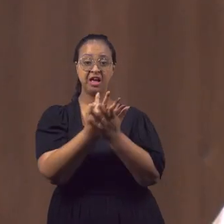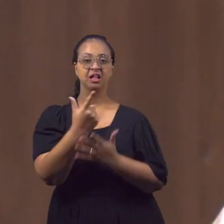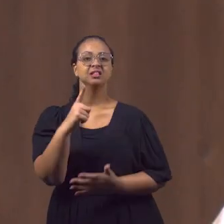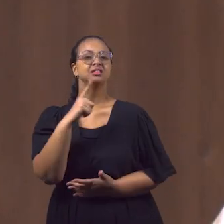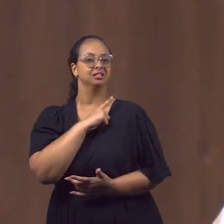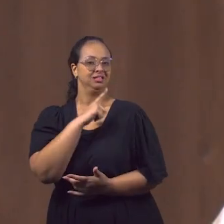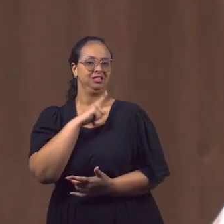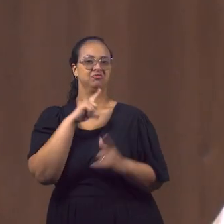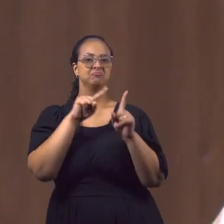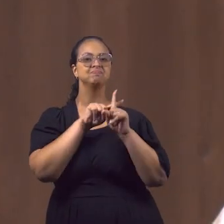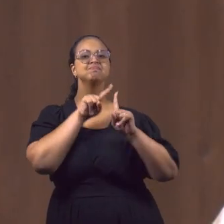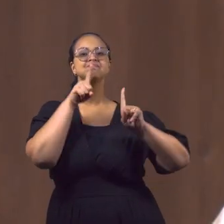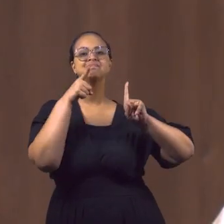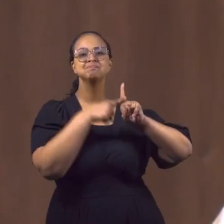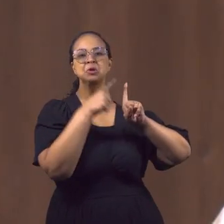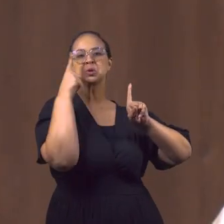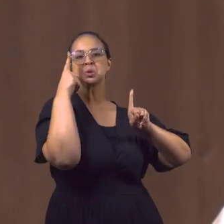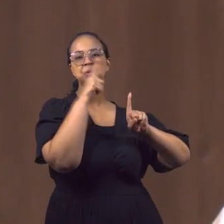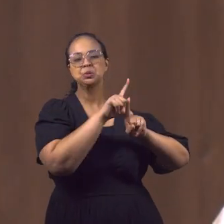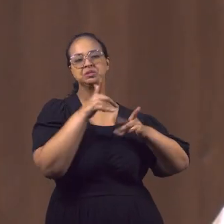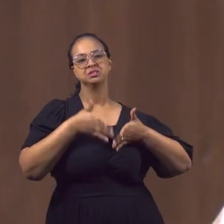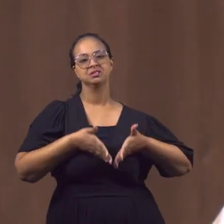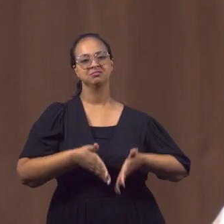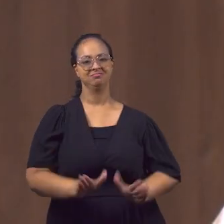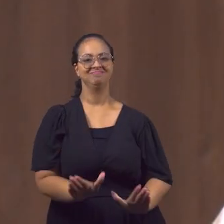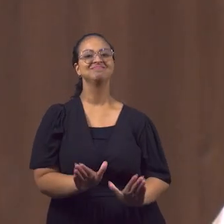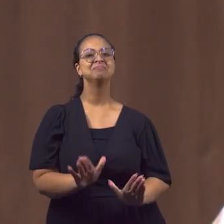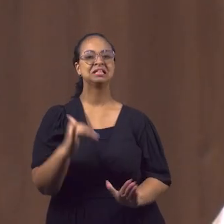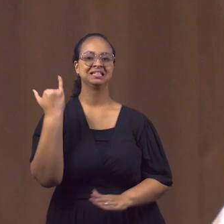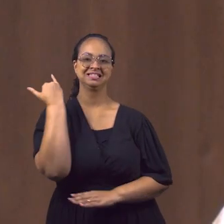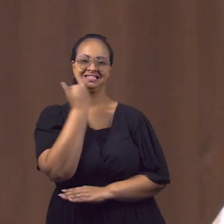Sara recebeu a virtude